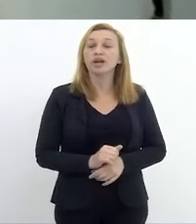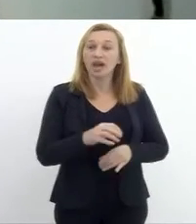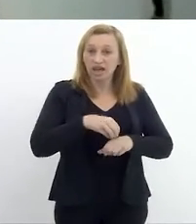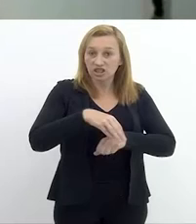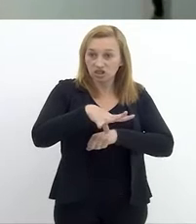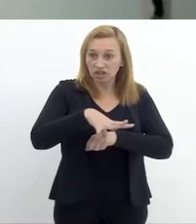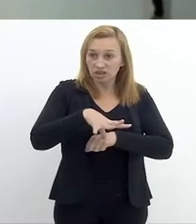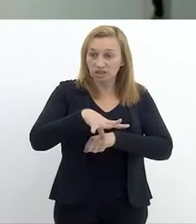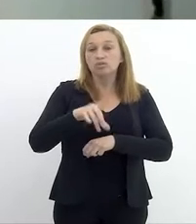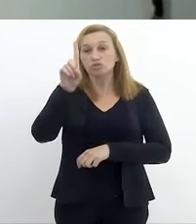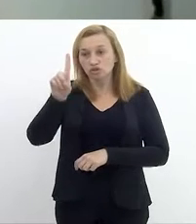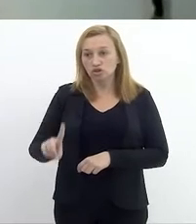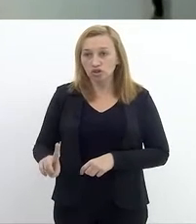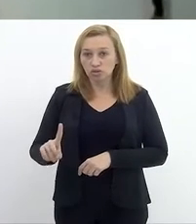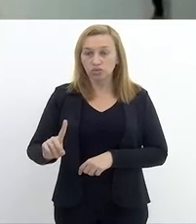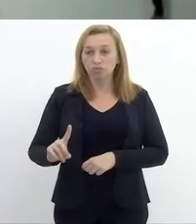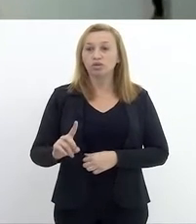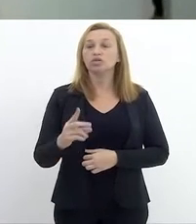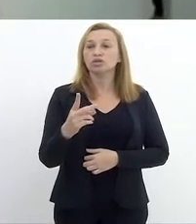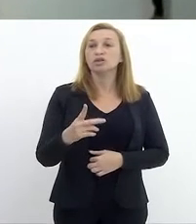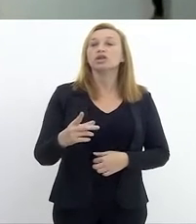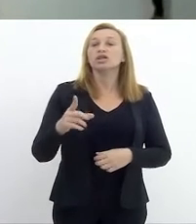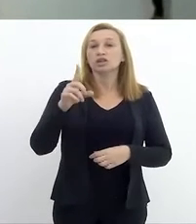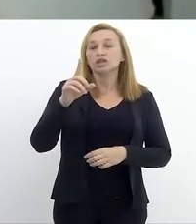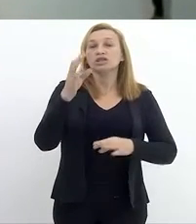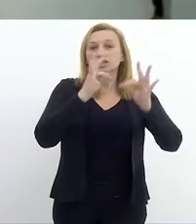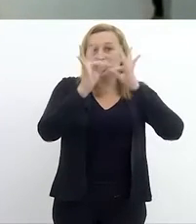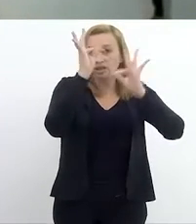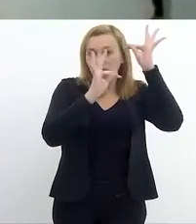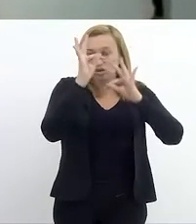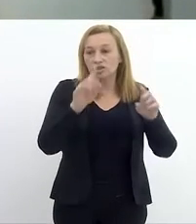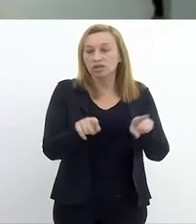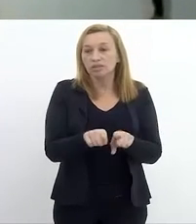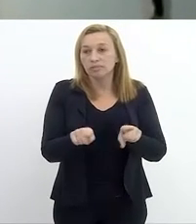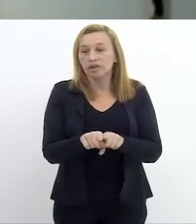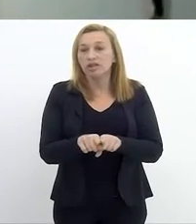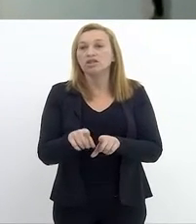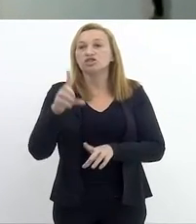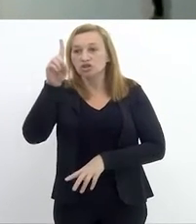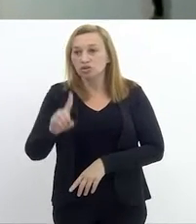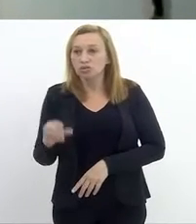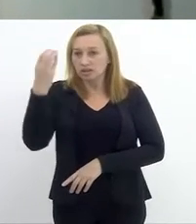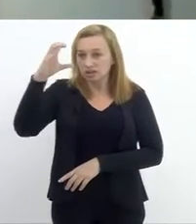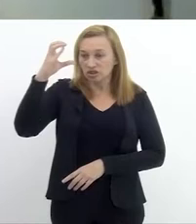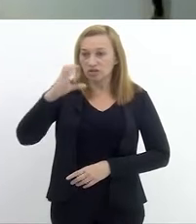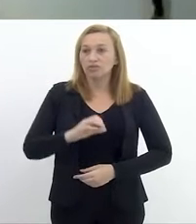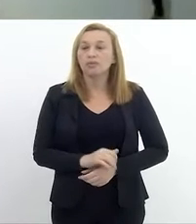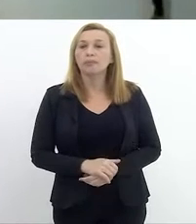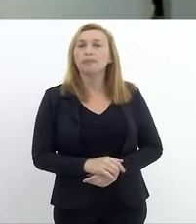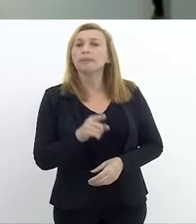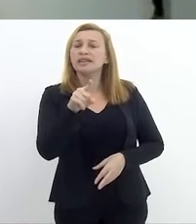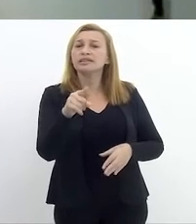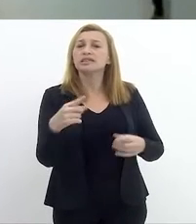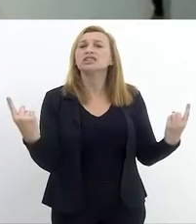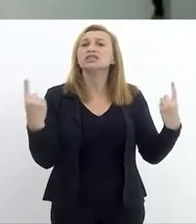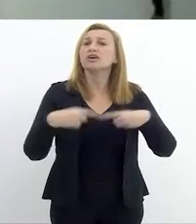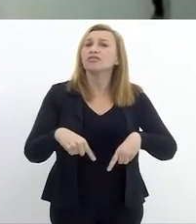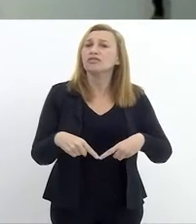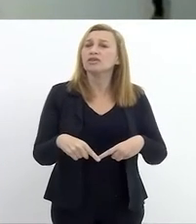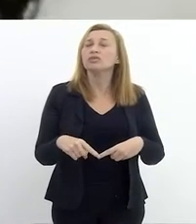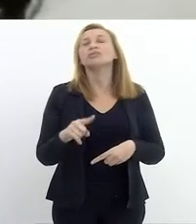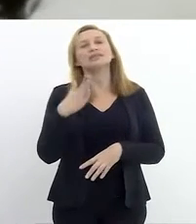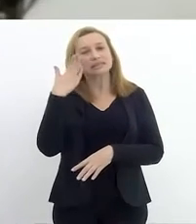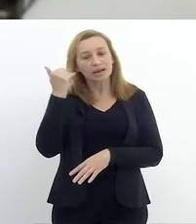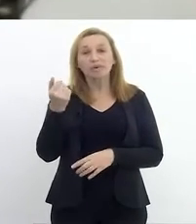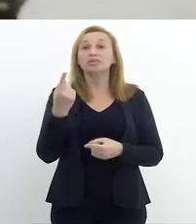que se dá a indicação dos diretores de tecnologia e diretor científico.